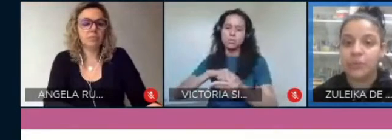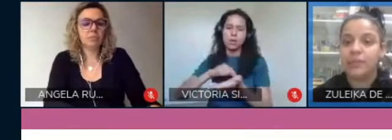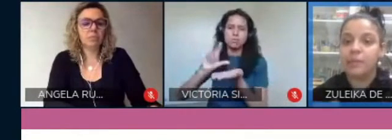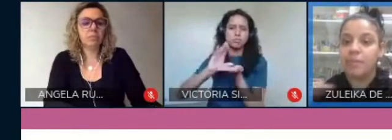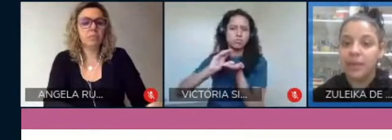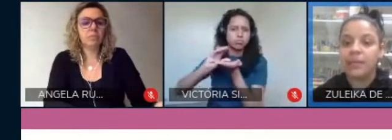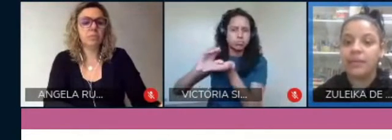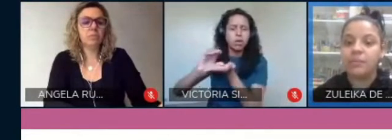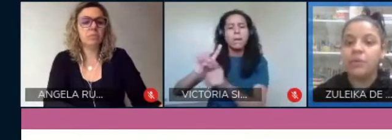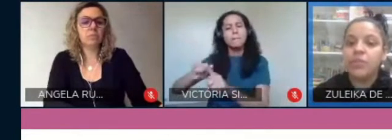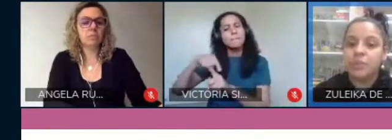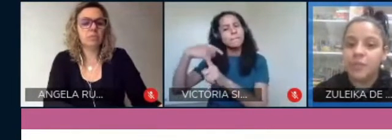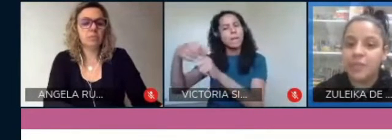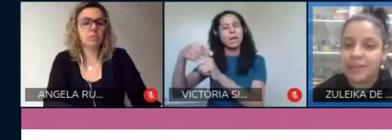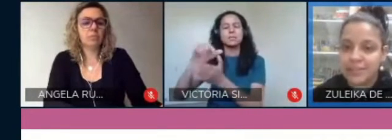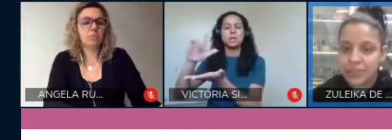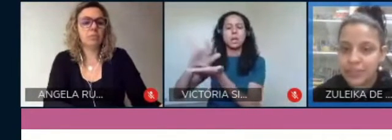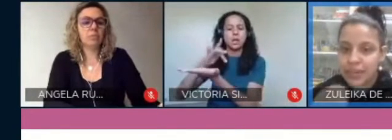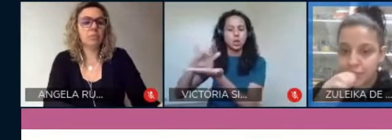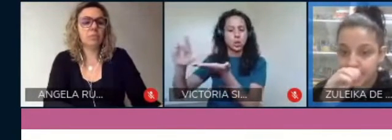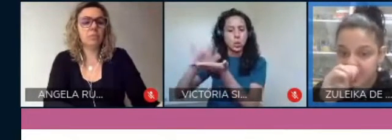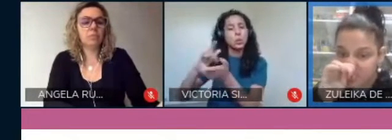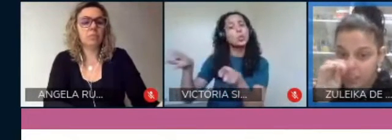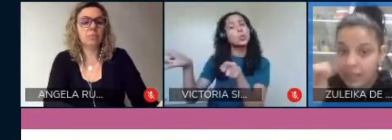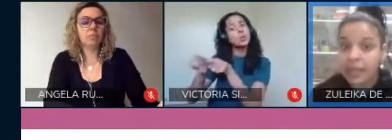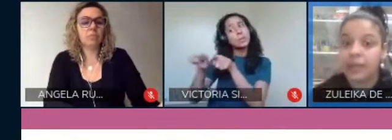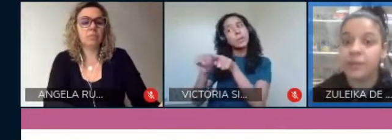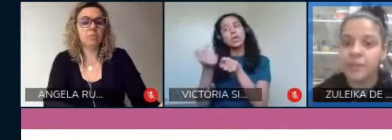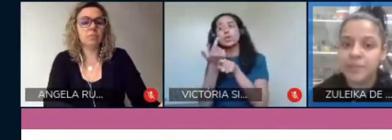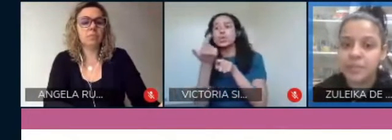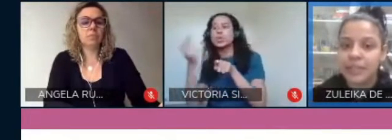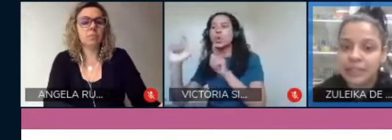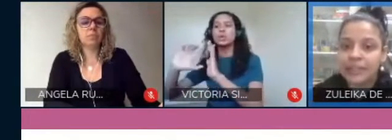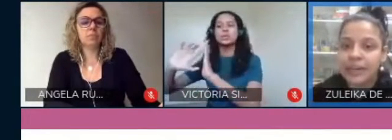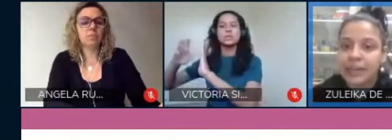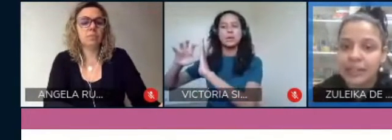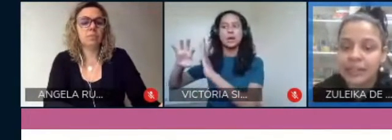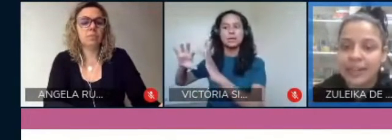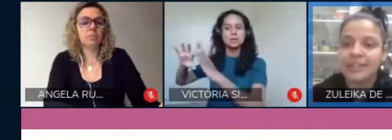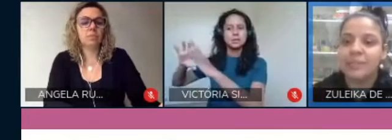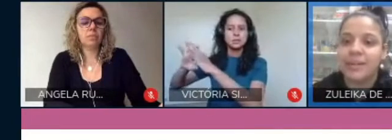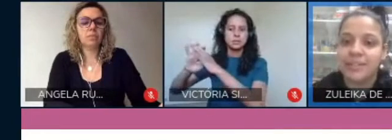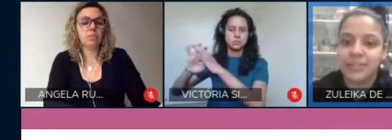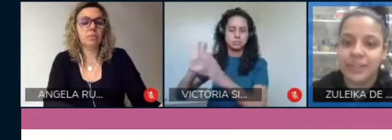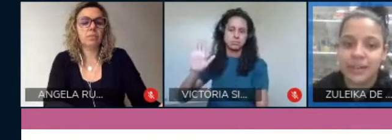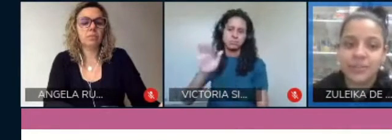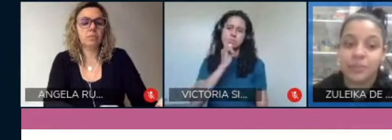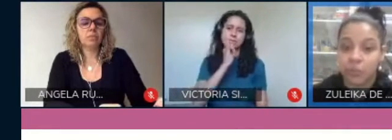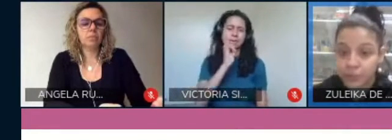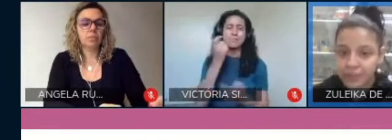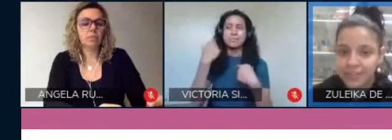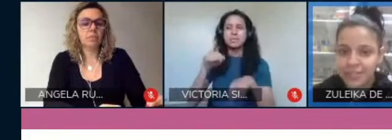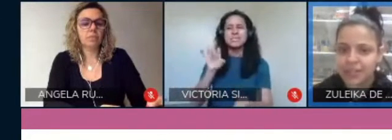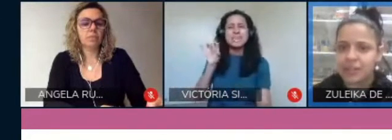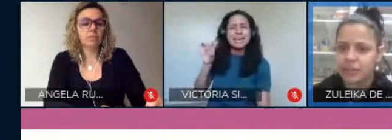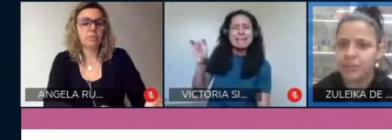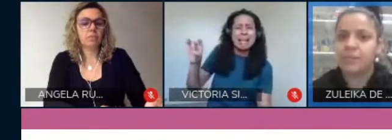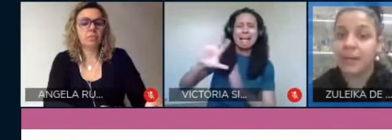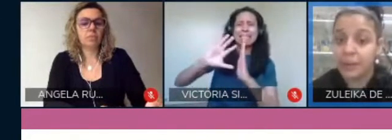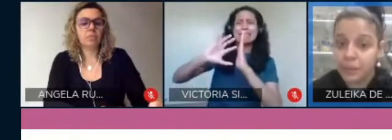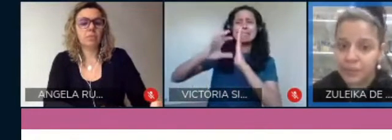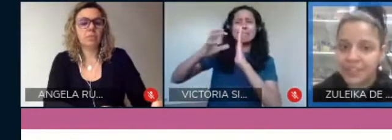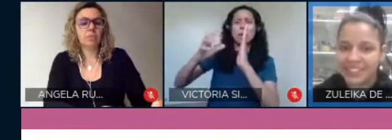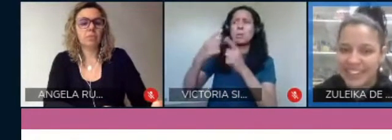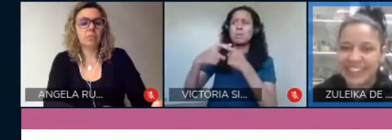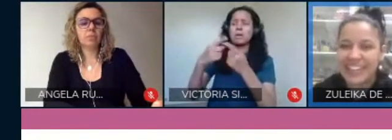uma varredura também em múltiplas bases de dados. Então, eu não preciso entrar em cada base de dados, são muitas, né? É